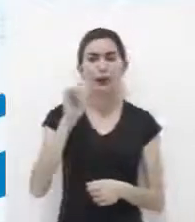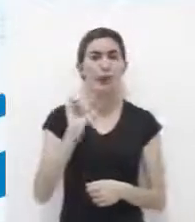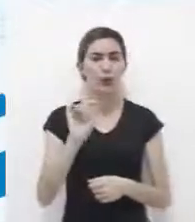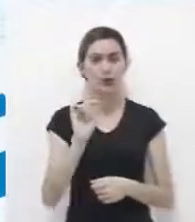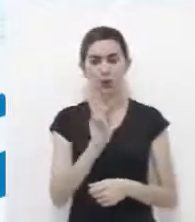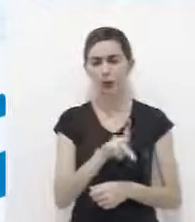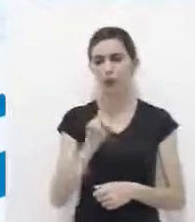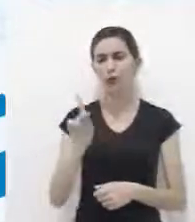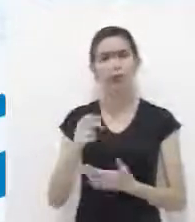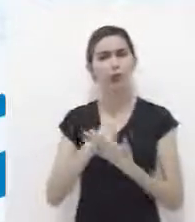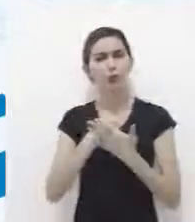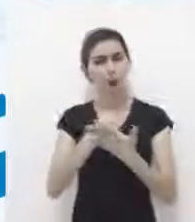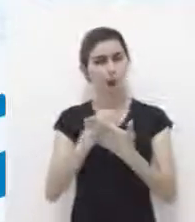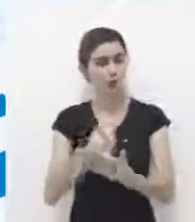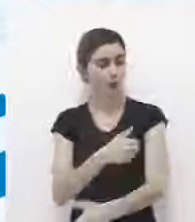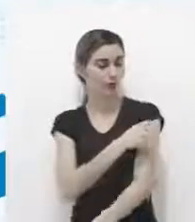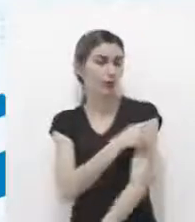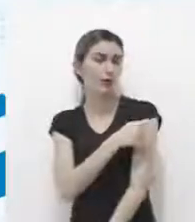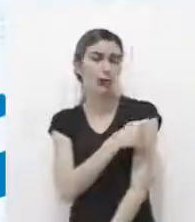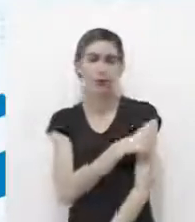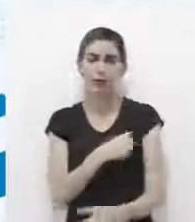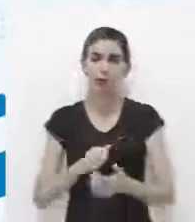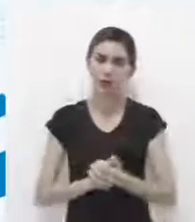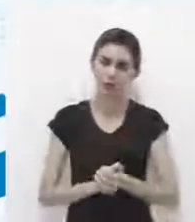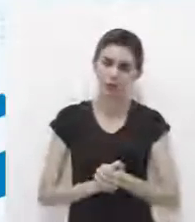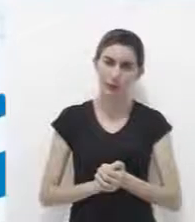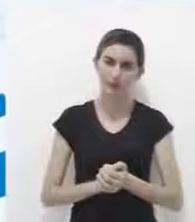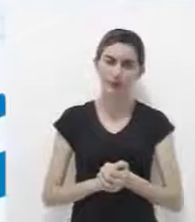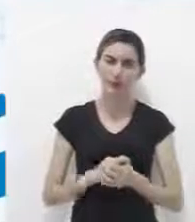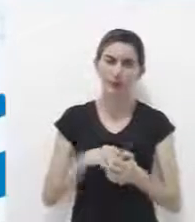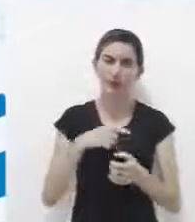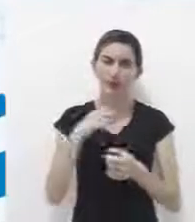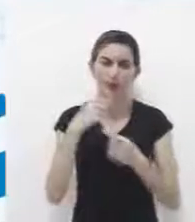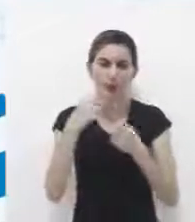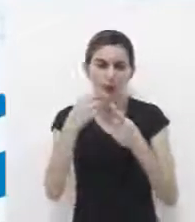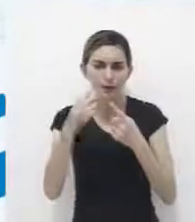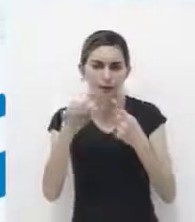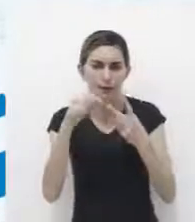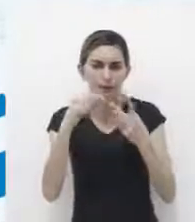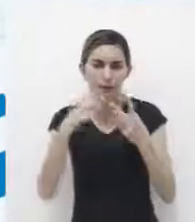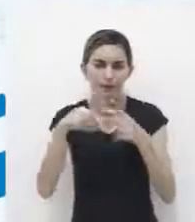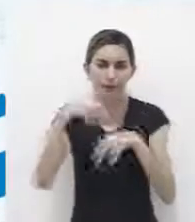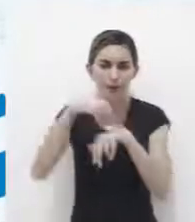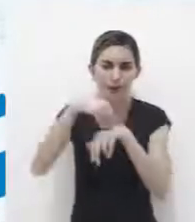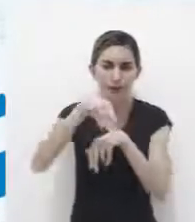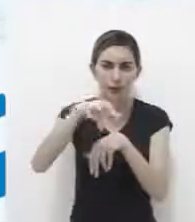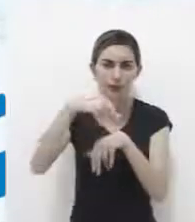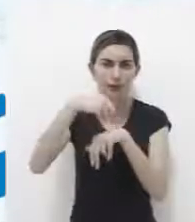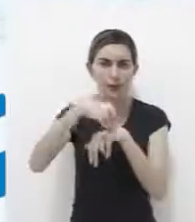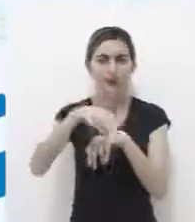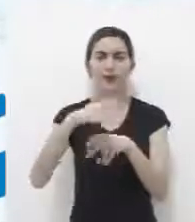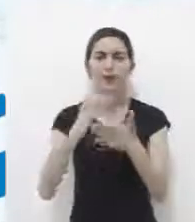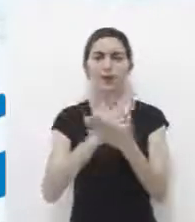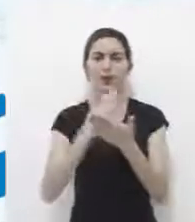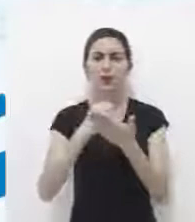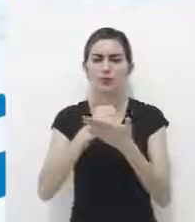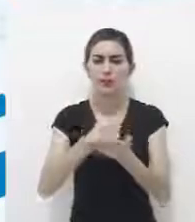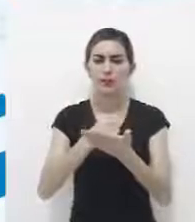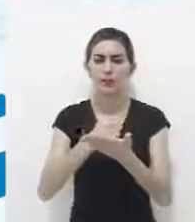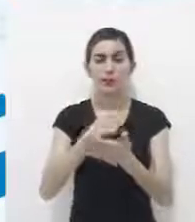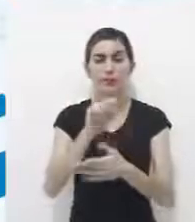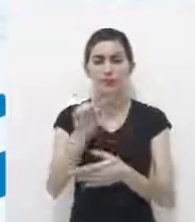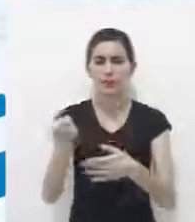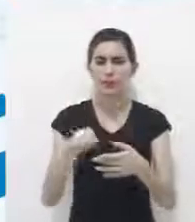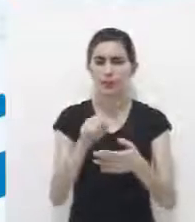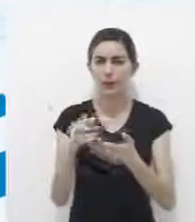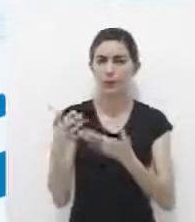justamente a ideia de que um professor ajudando o aluno com pistas. Ele vai dando ali, então, algumas